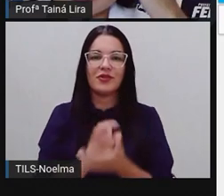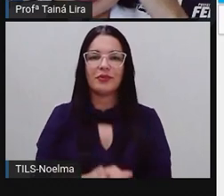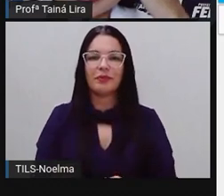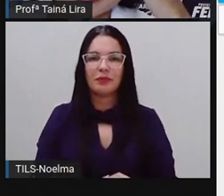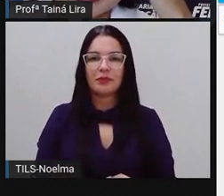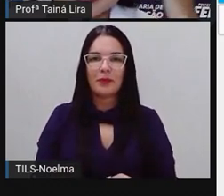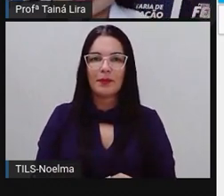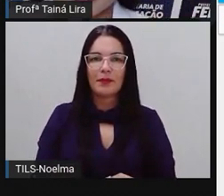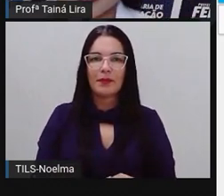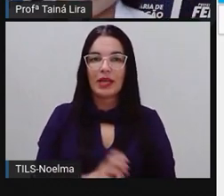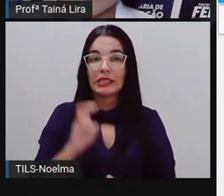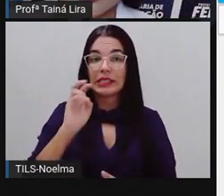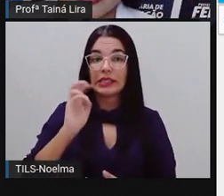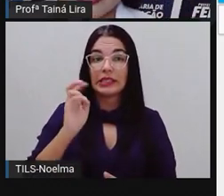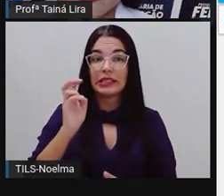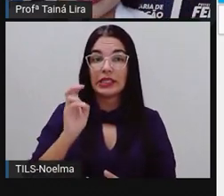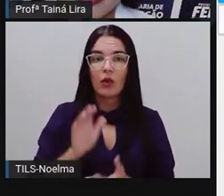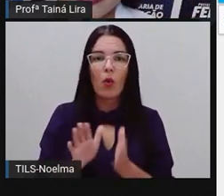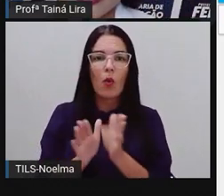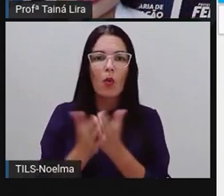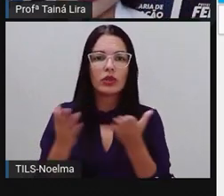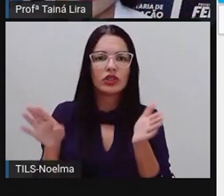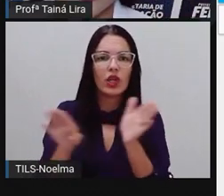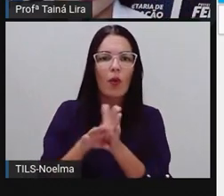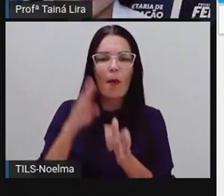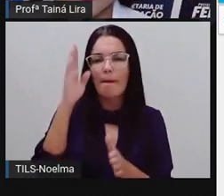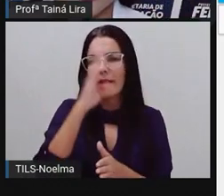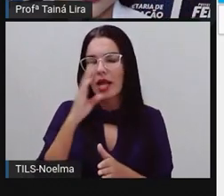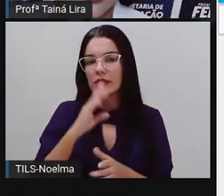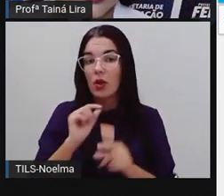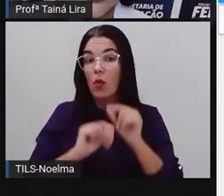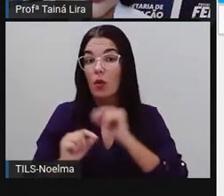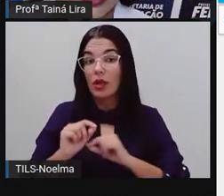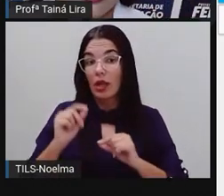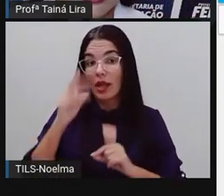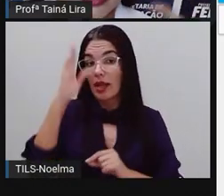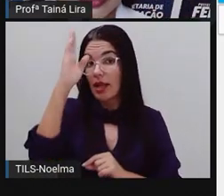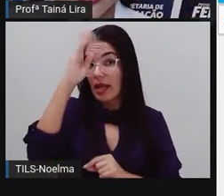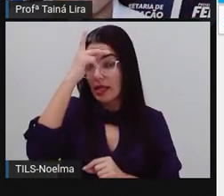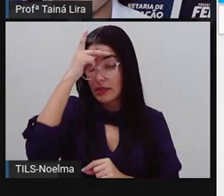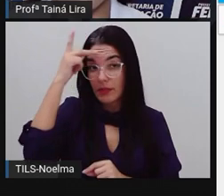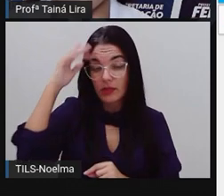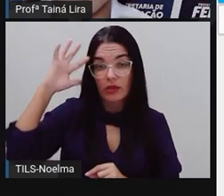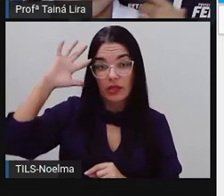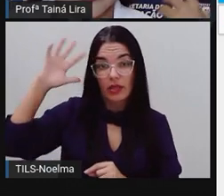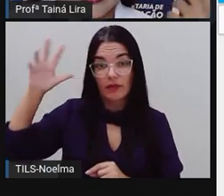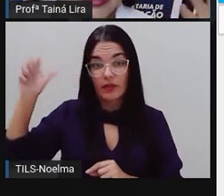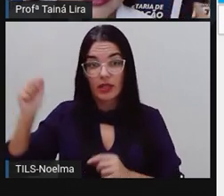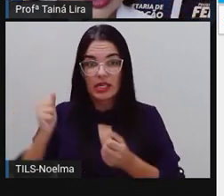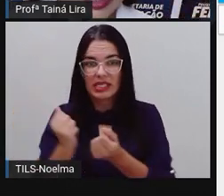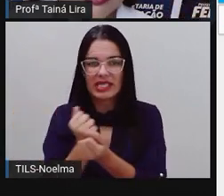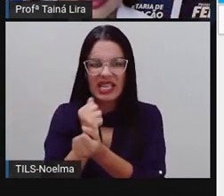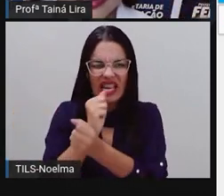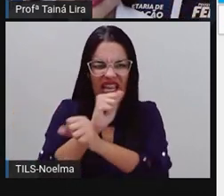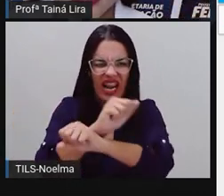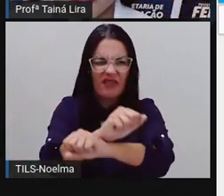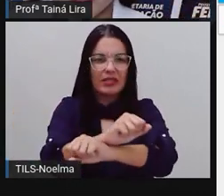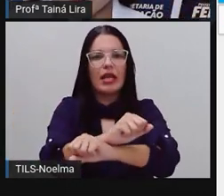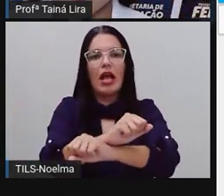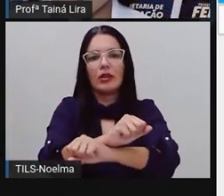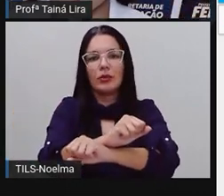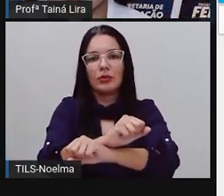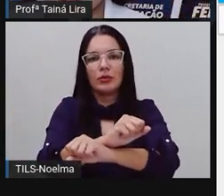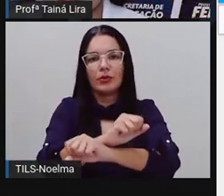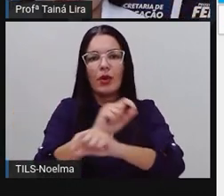5 quando chegavam ao Brasil os africanos que agora não né é de estavam aí